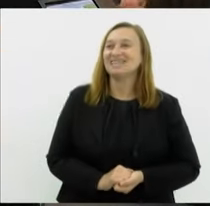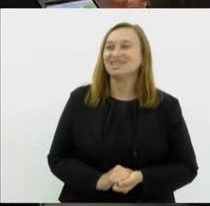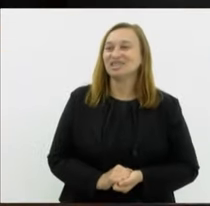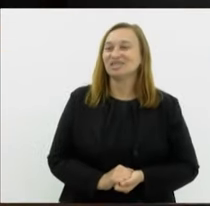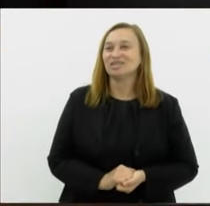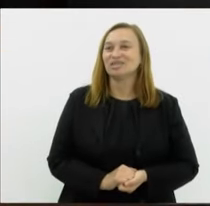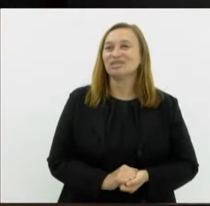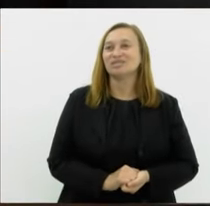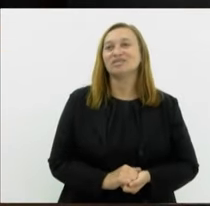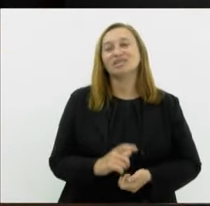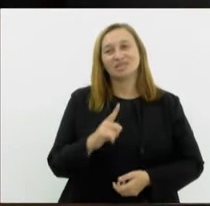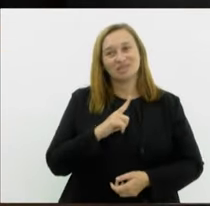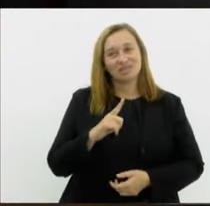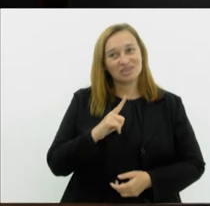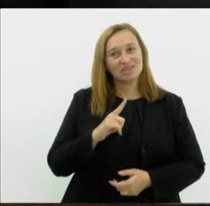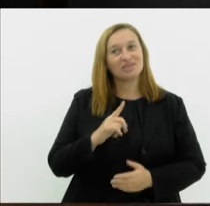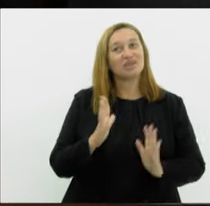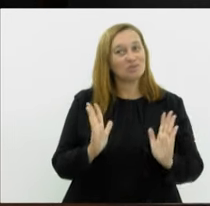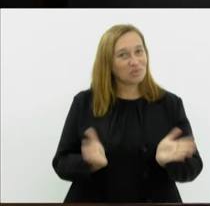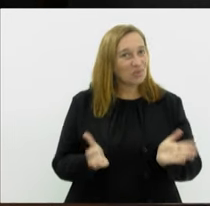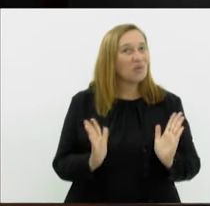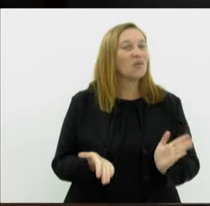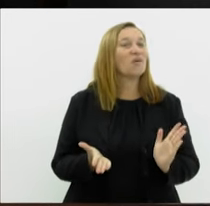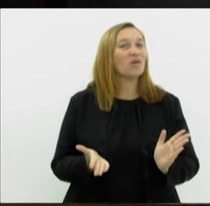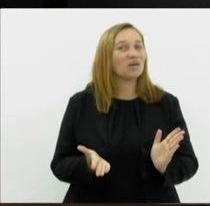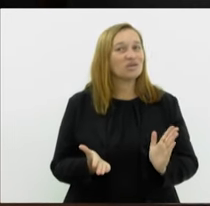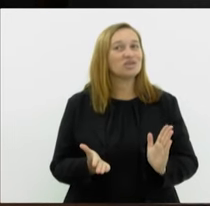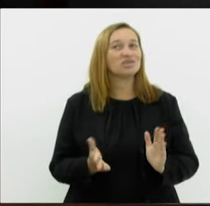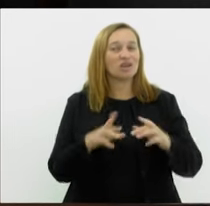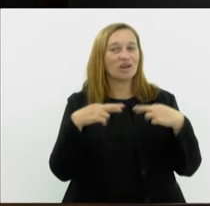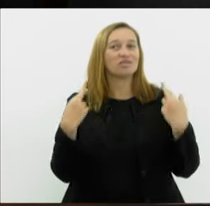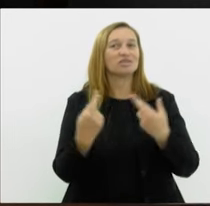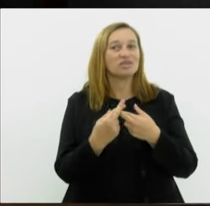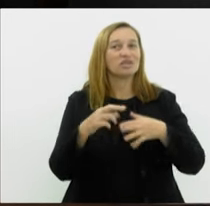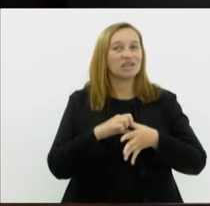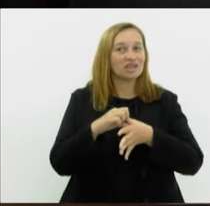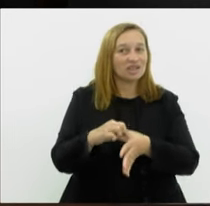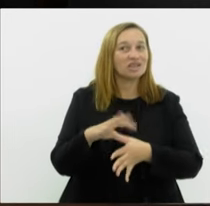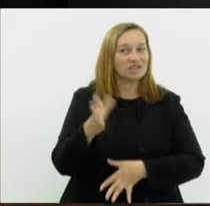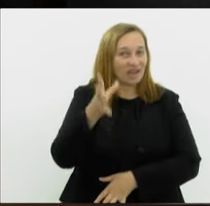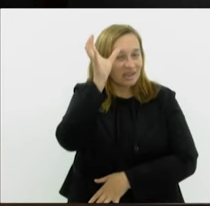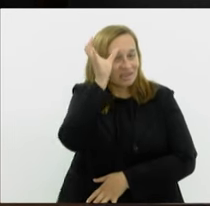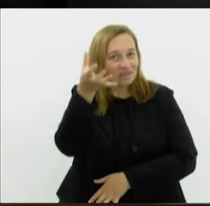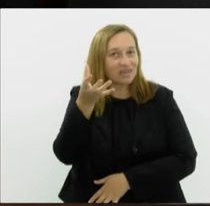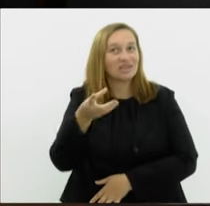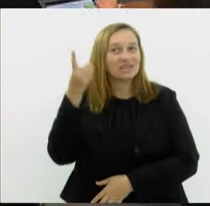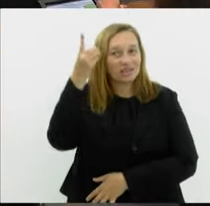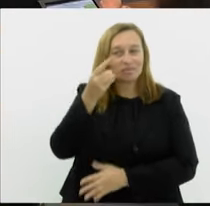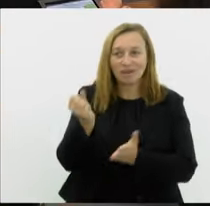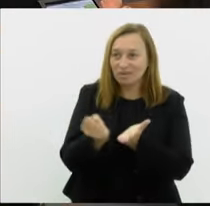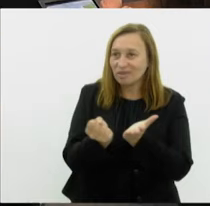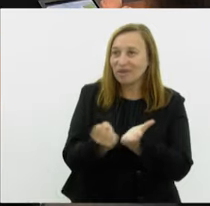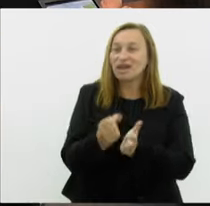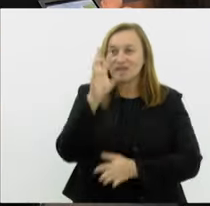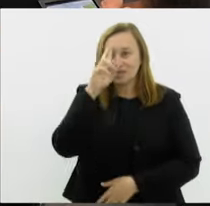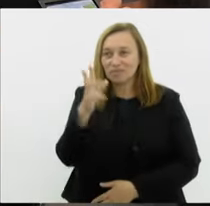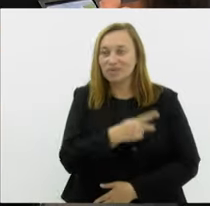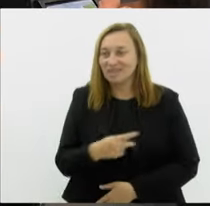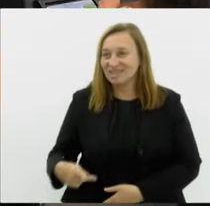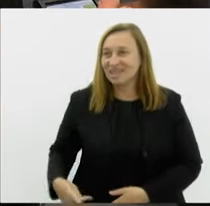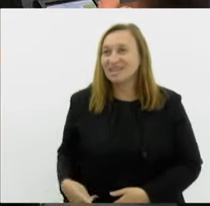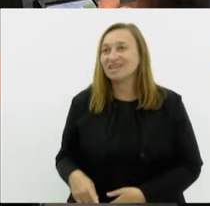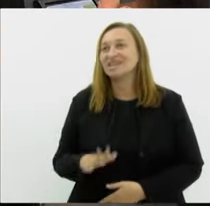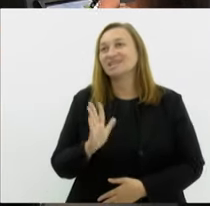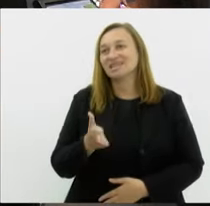Nós tivemos o colégio de líderes hoje. Podia ter colocado lá, que a gente já estava resolvendo. Deputado Malafaia. Presidente, já que é